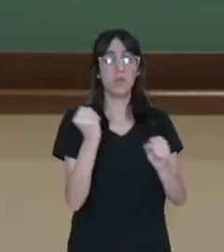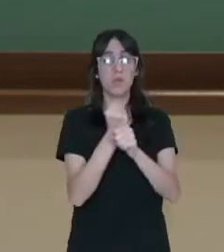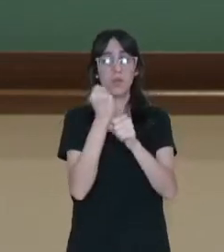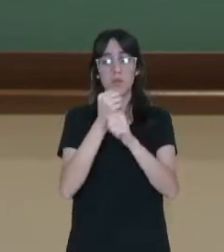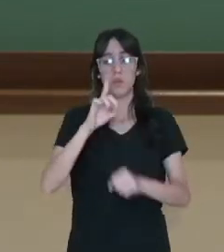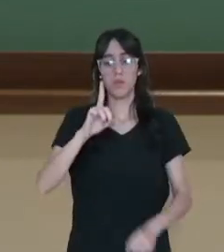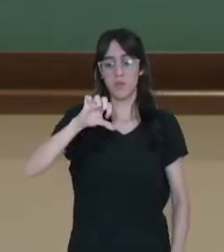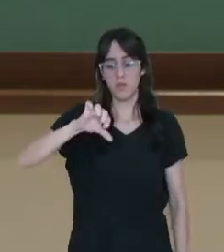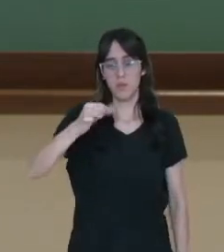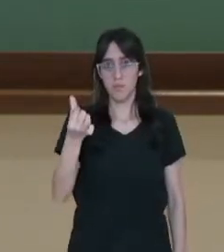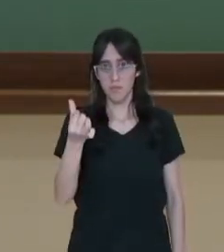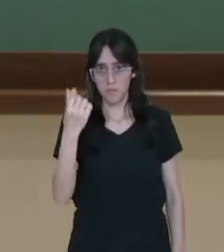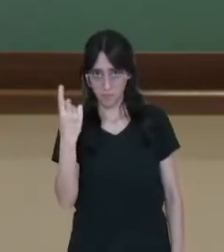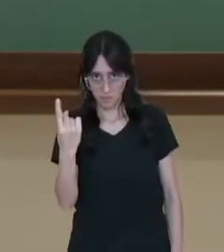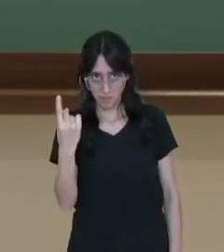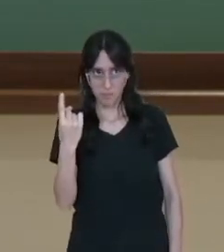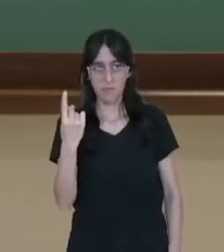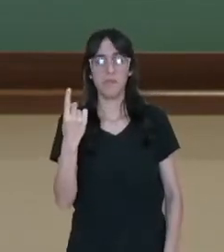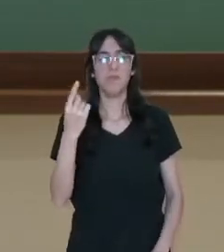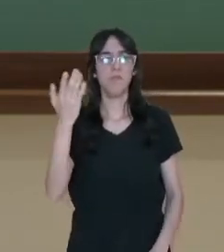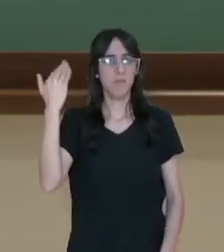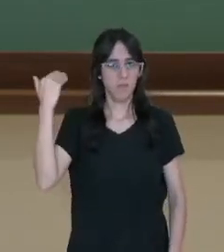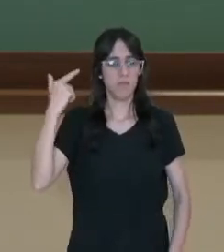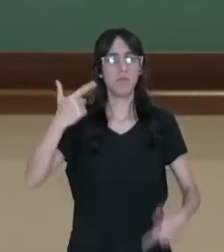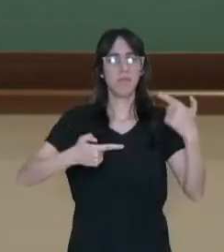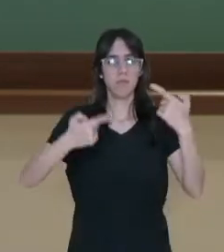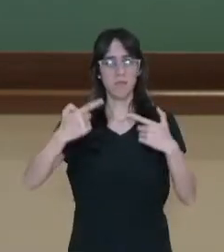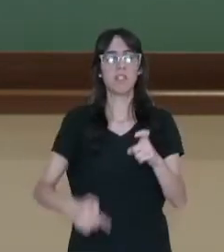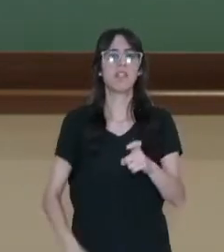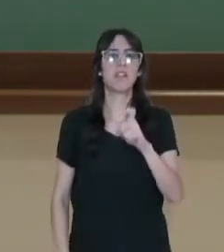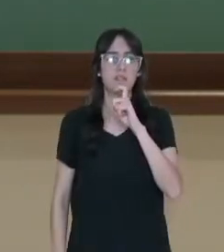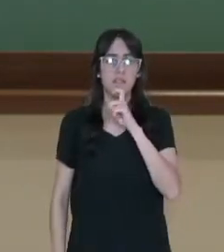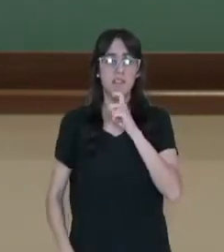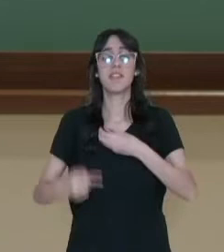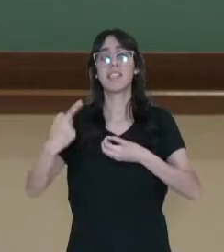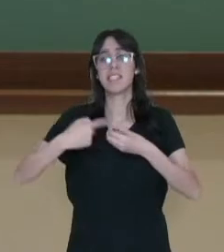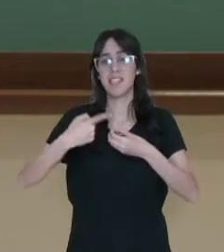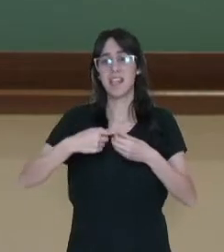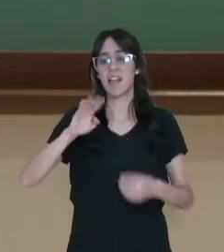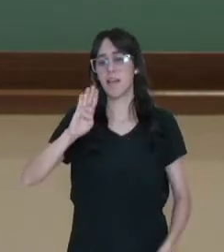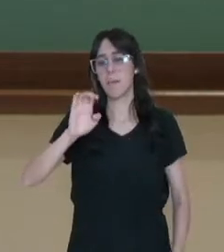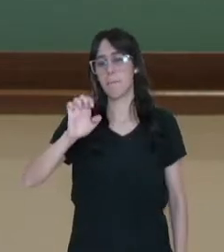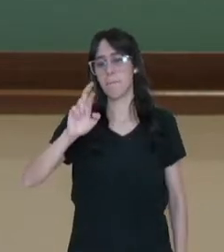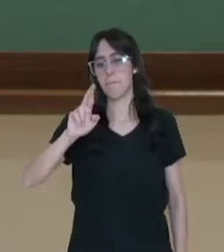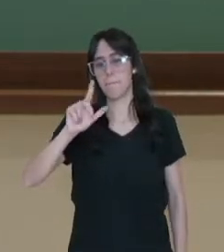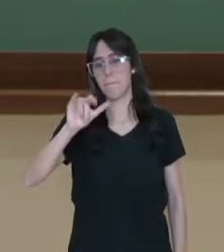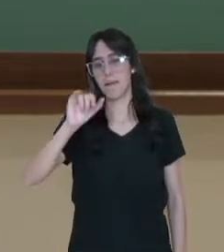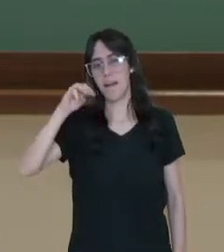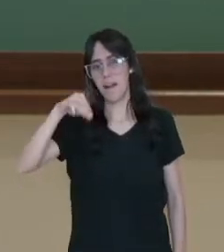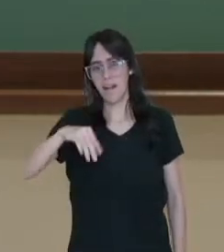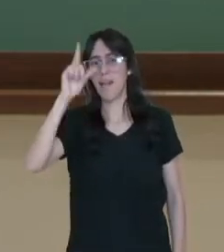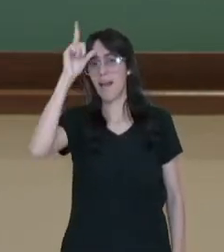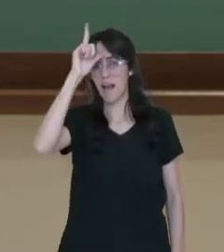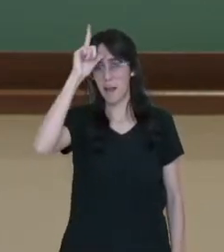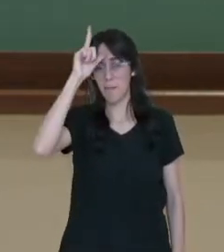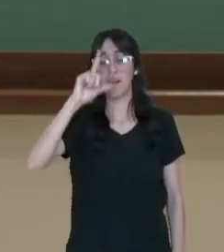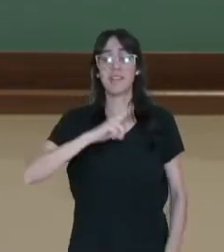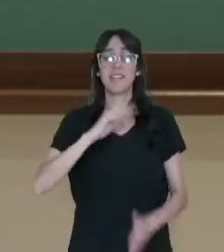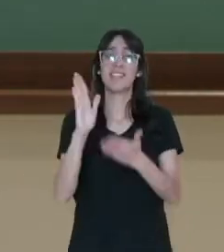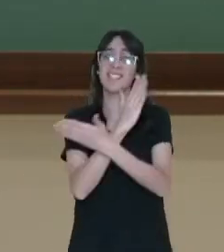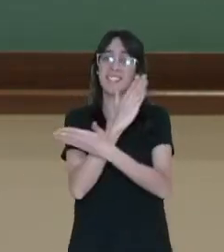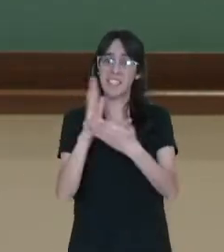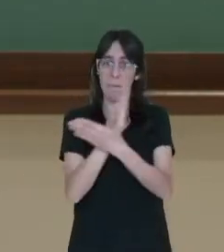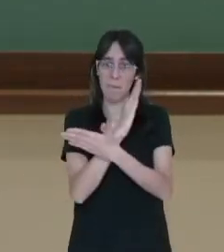1961, dentro da Guerra Fria, exatamente dentro da cidade de Berlim, que já era dividida entre o lado